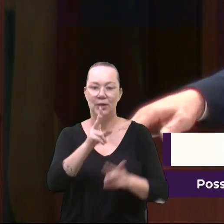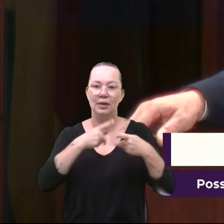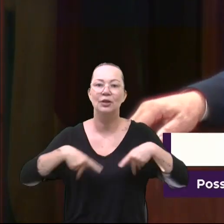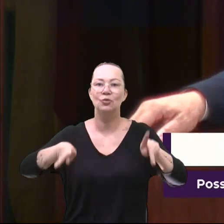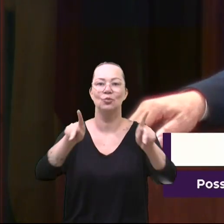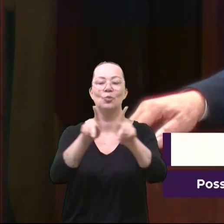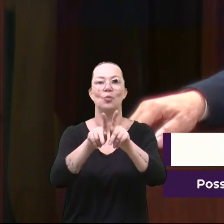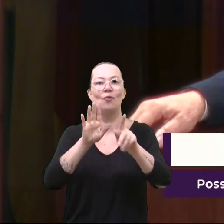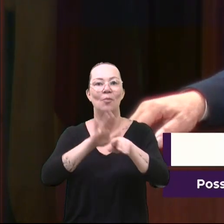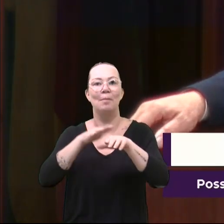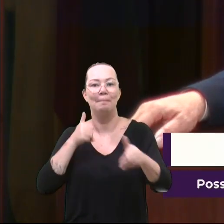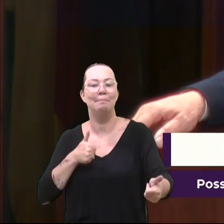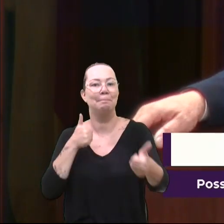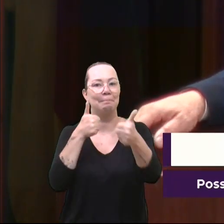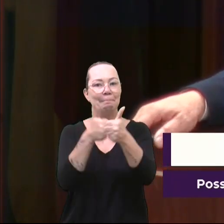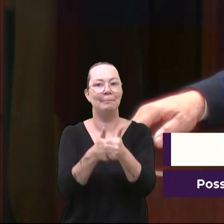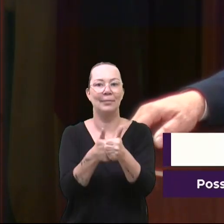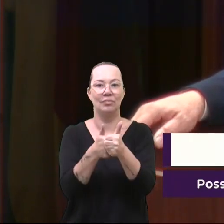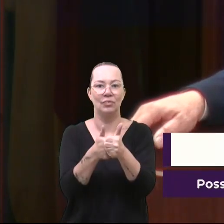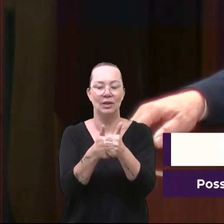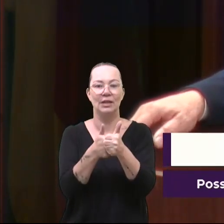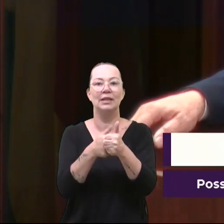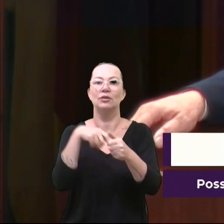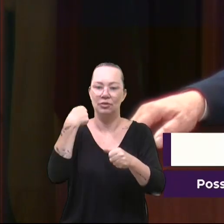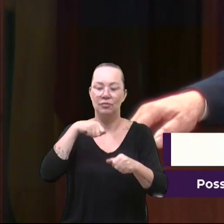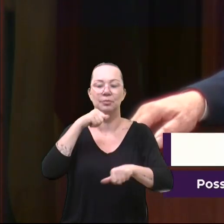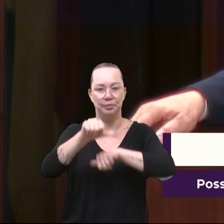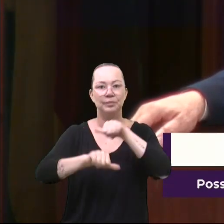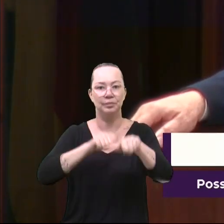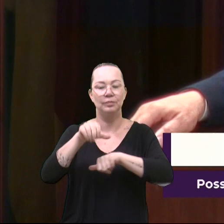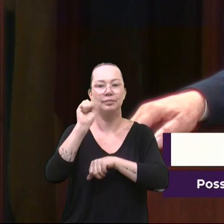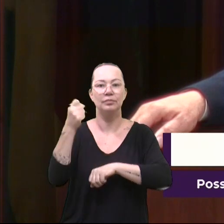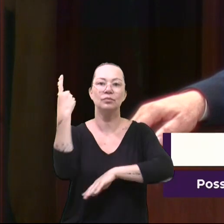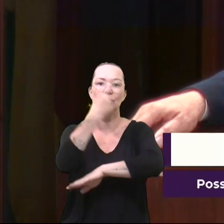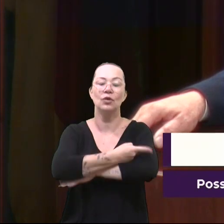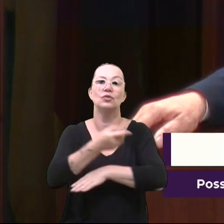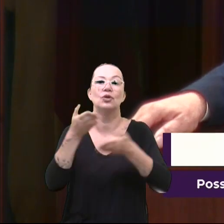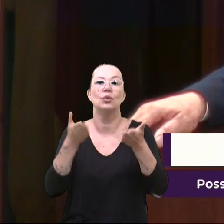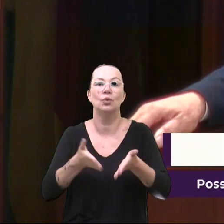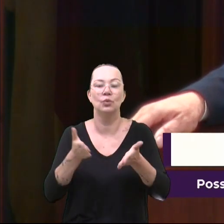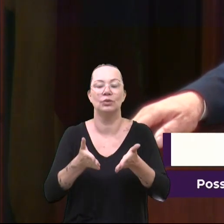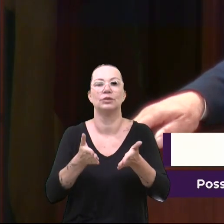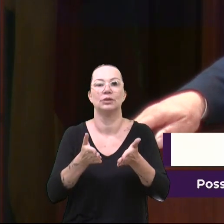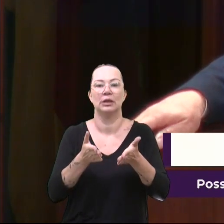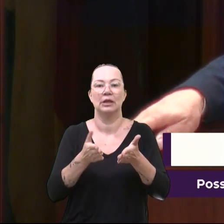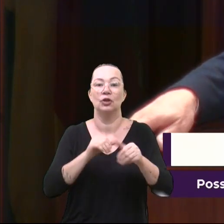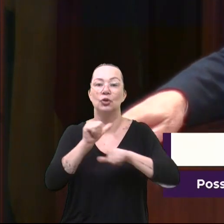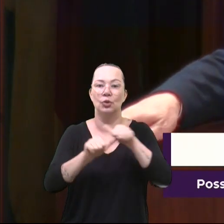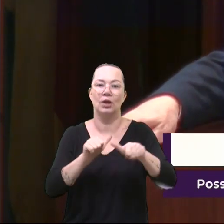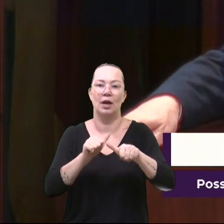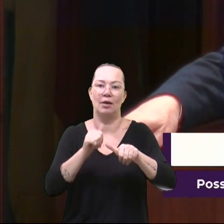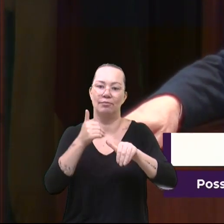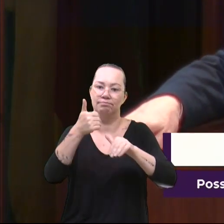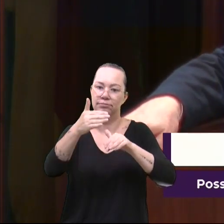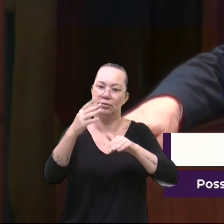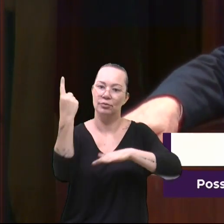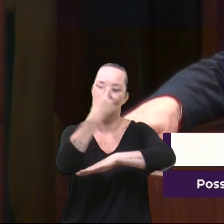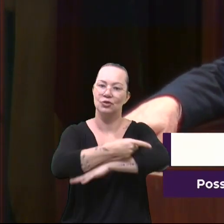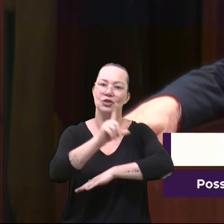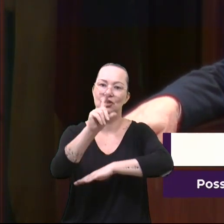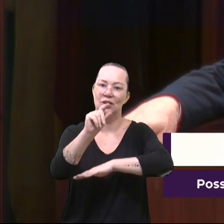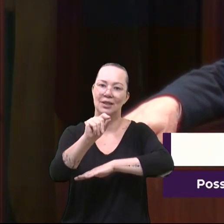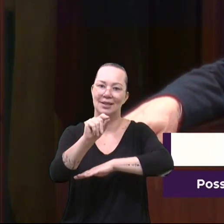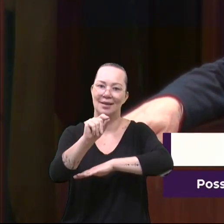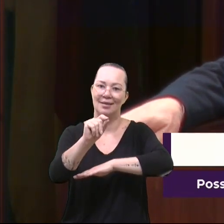mais próximos, né? Nós devemos alterar, então, essa data hoje para o dia 10, atendendo já e trazendo uma